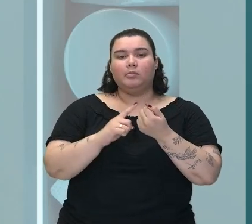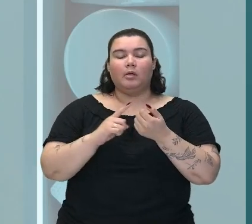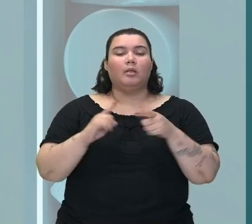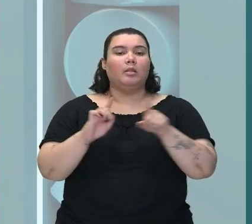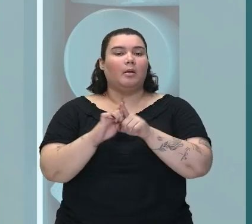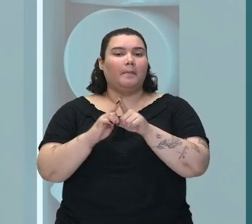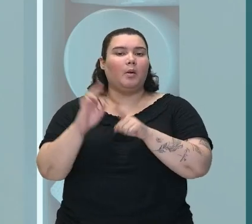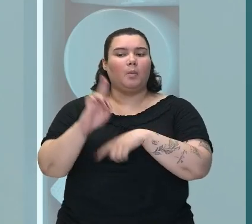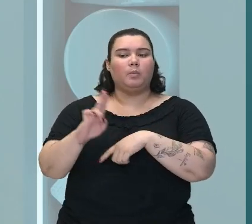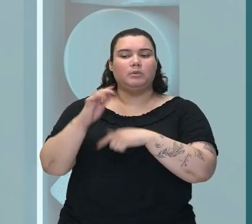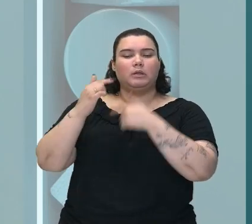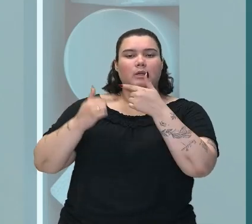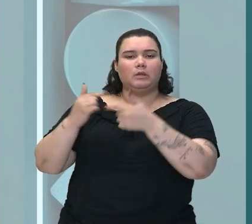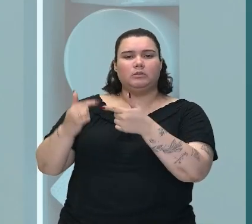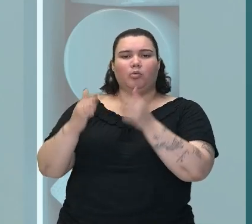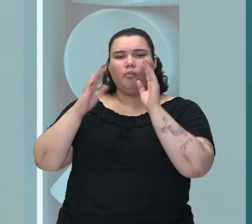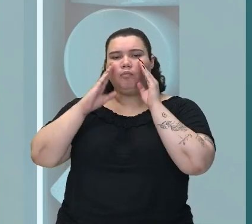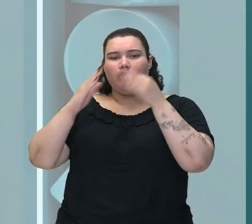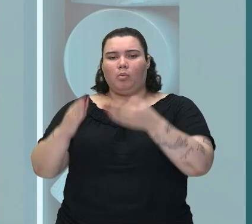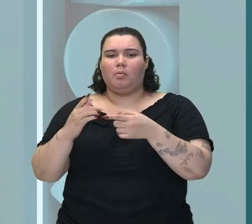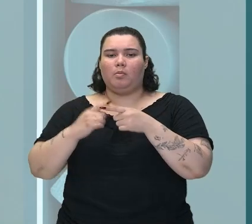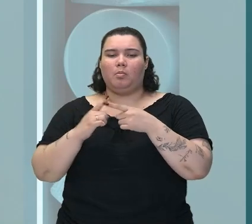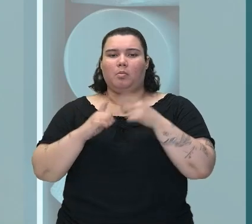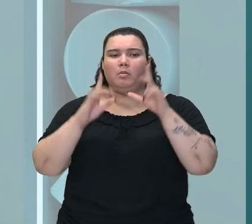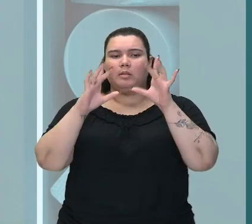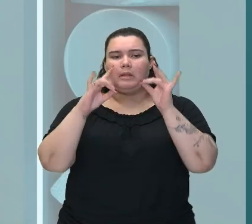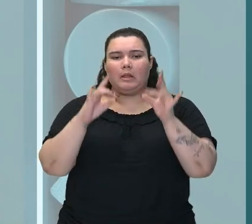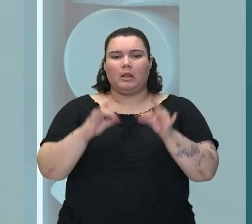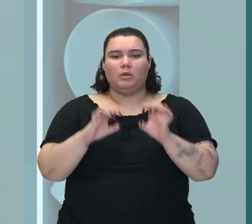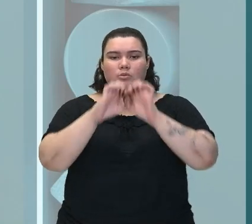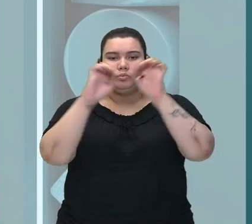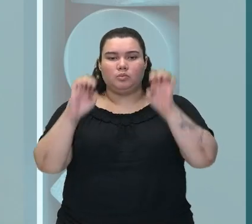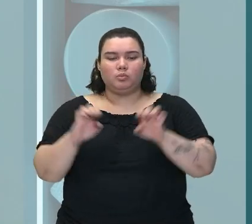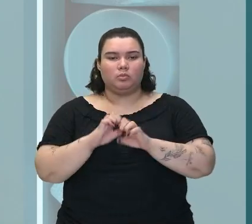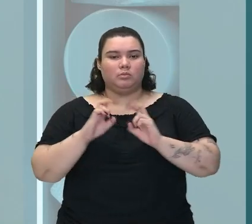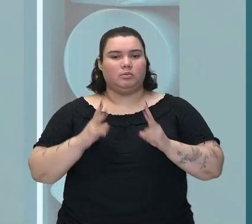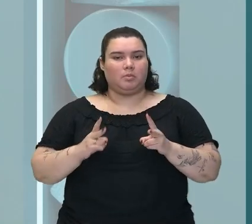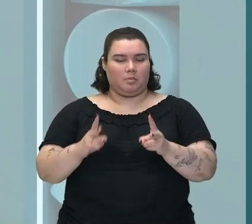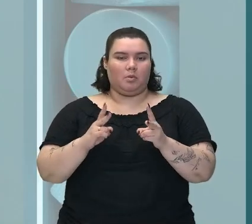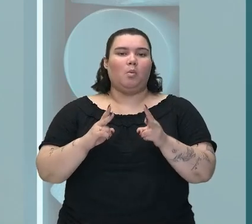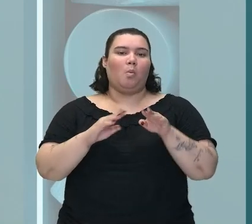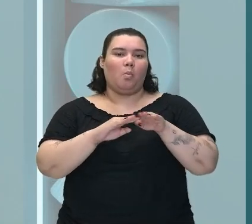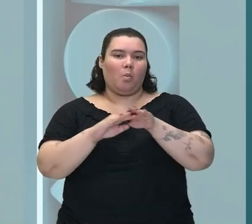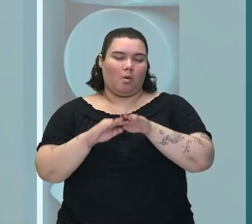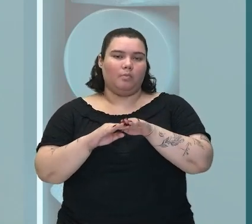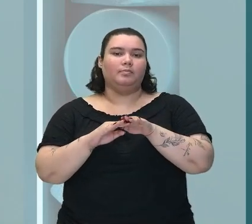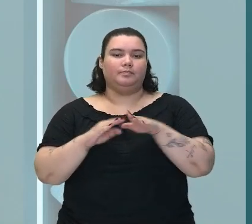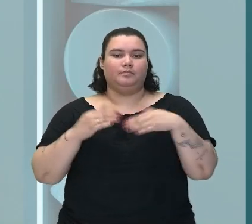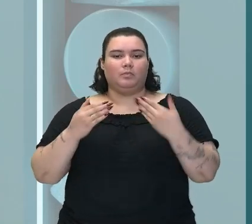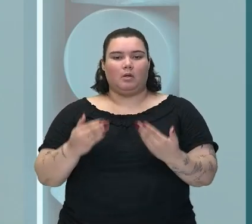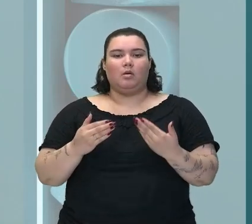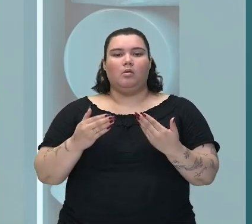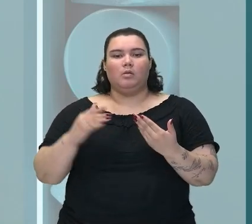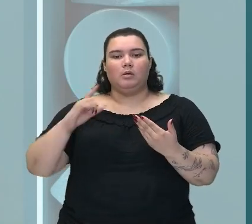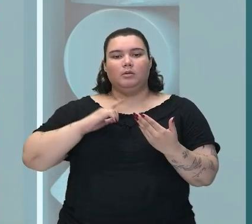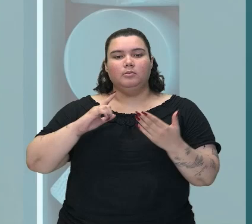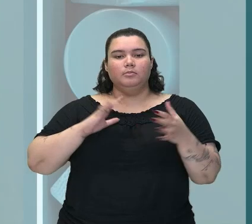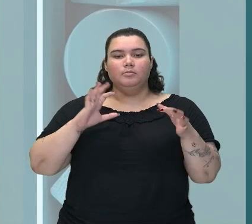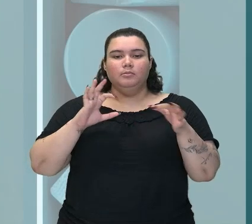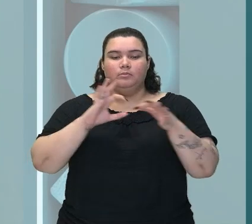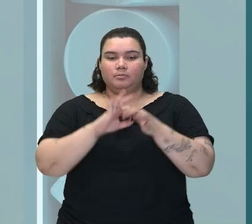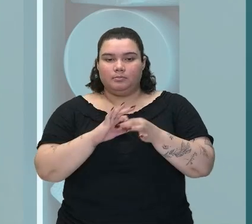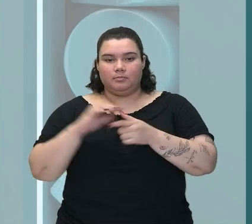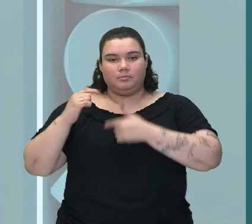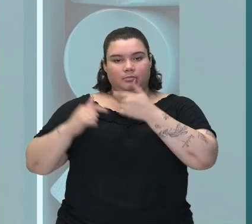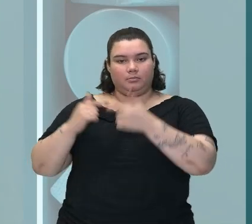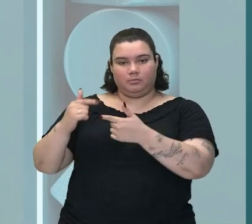seus textos são construídos em formas fixas, em formas tradicionais e clássicas. Então ele é tradicional nesse ponto, ligado aí à